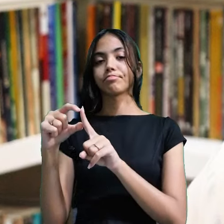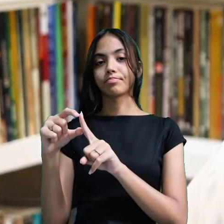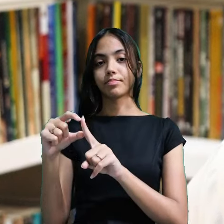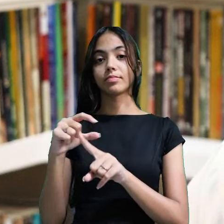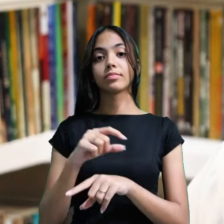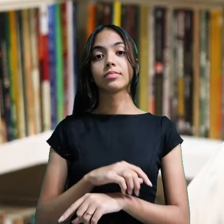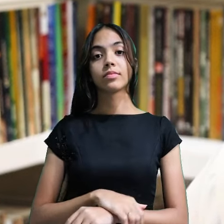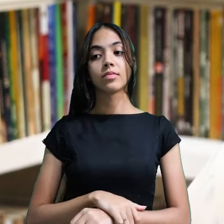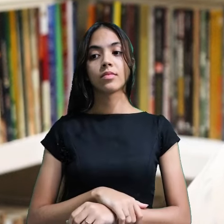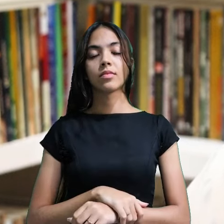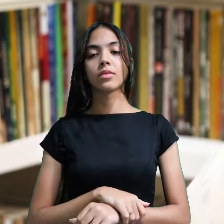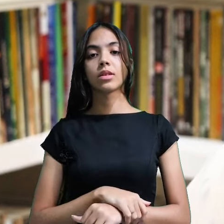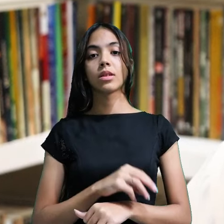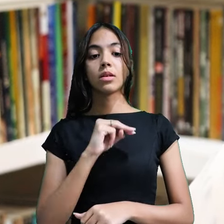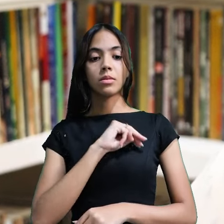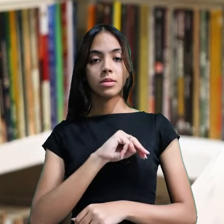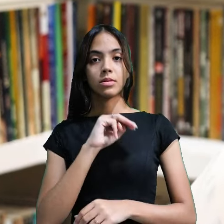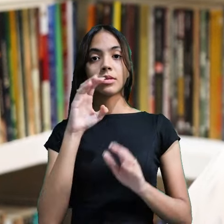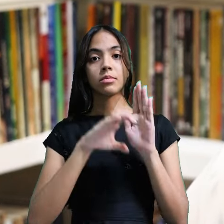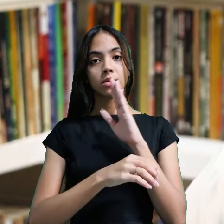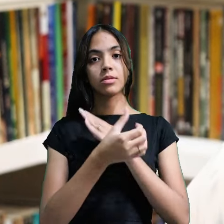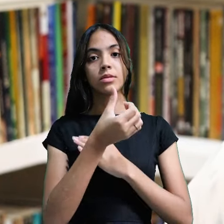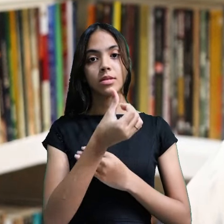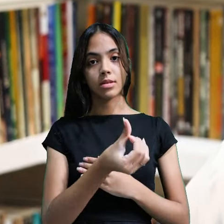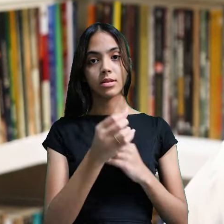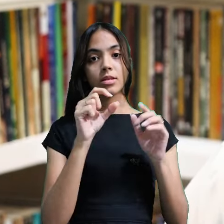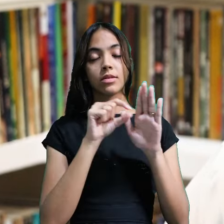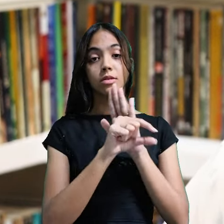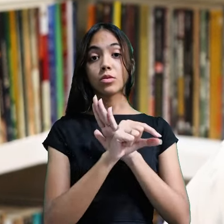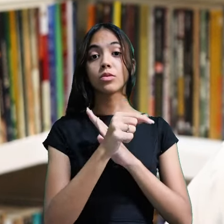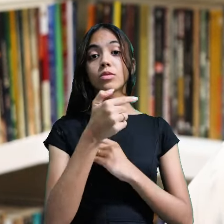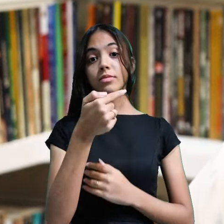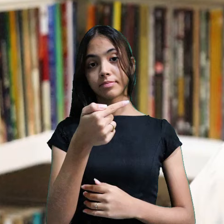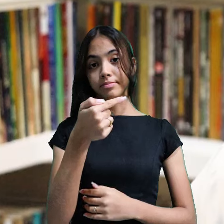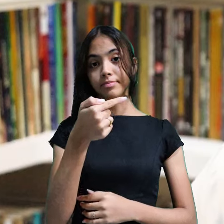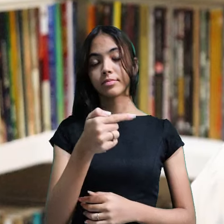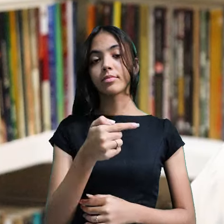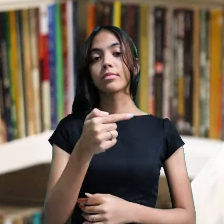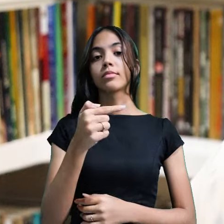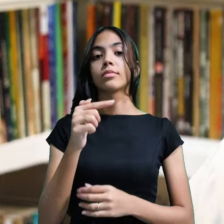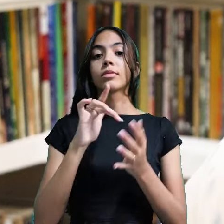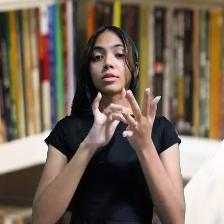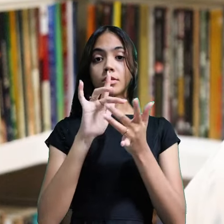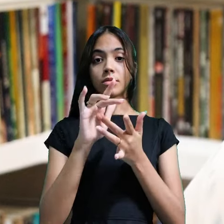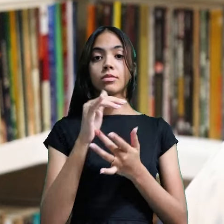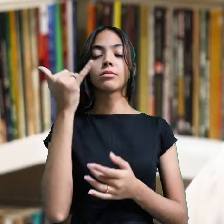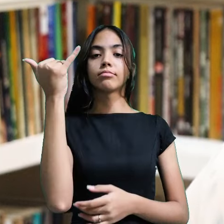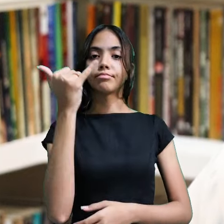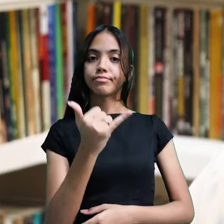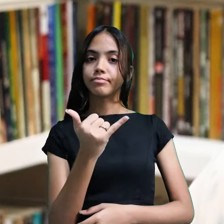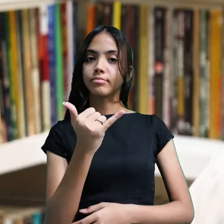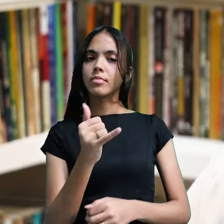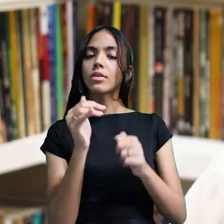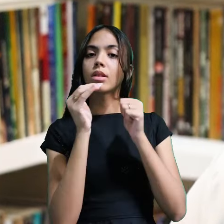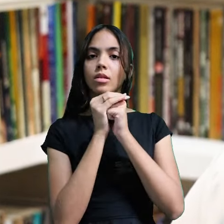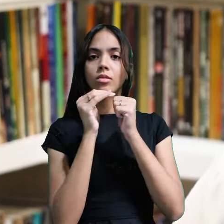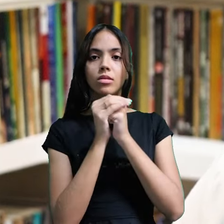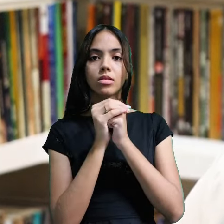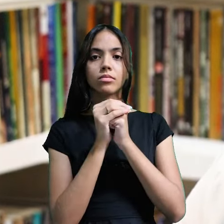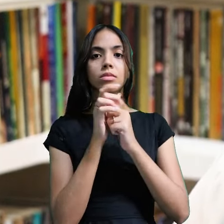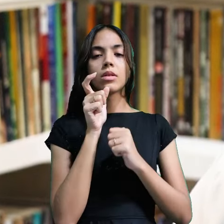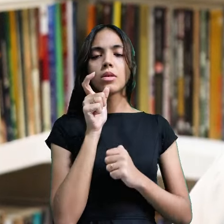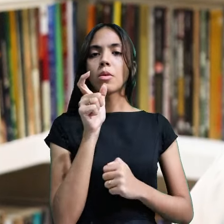palavras. Mateus capítulo 6, verso 7, o Senhor diz assim: ao orar, não